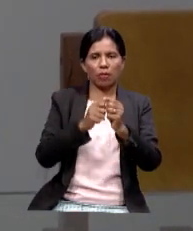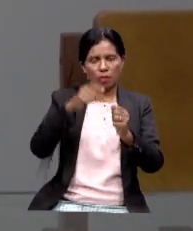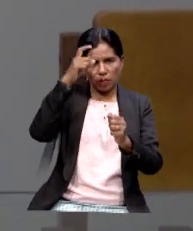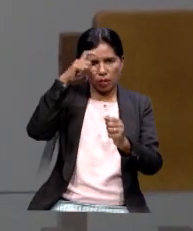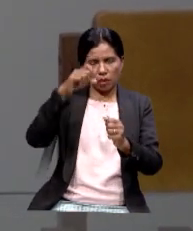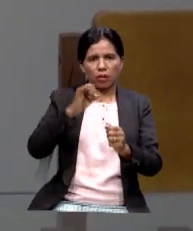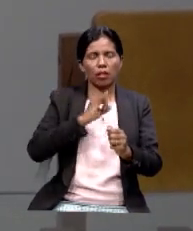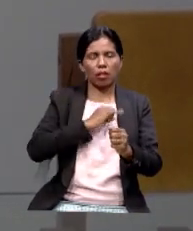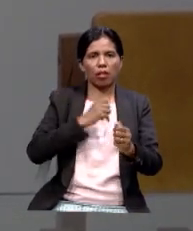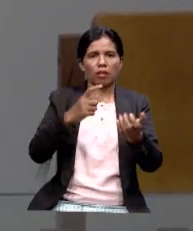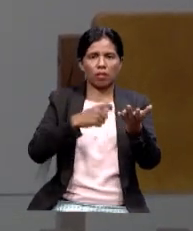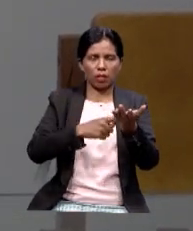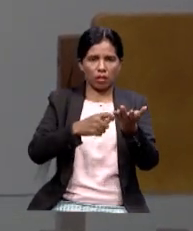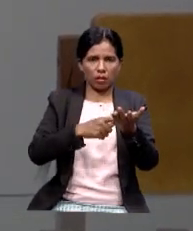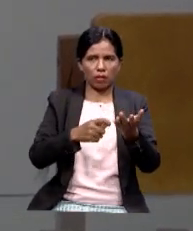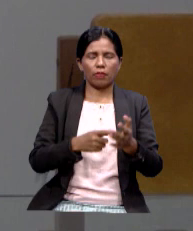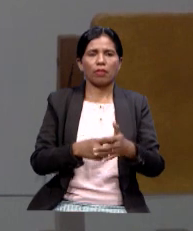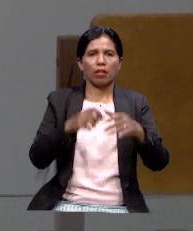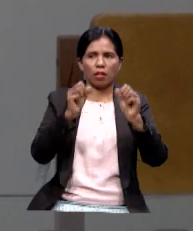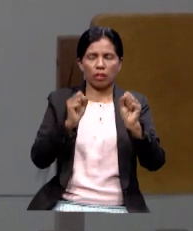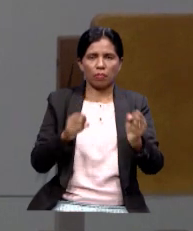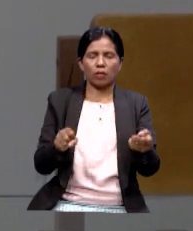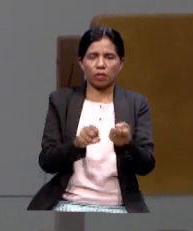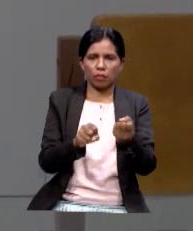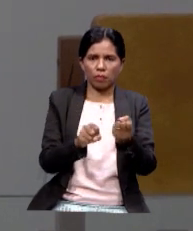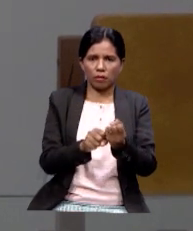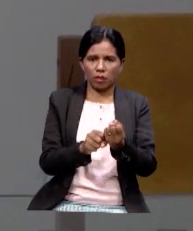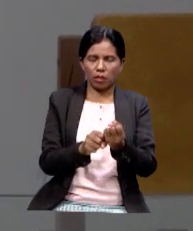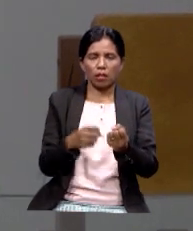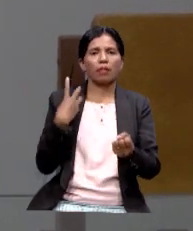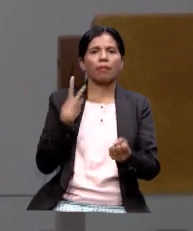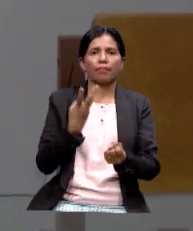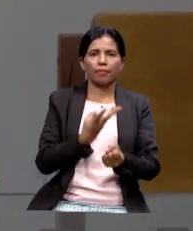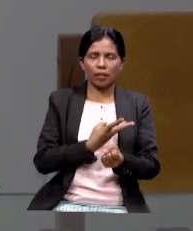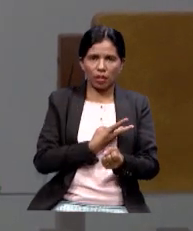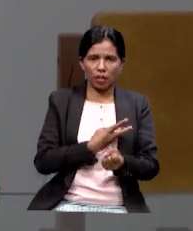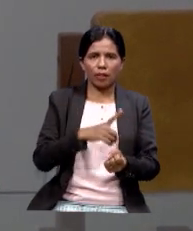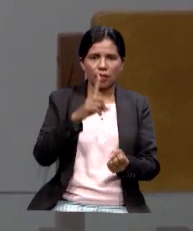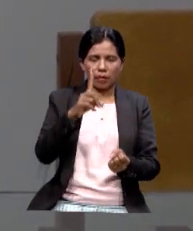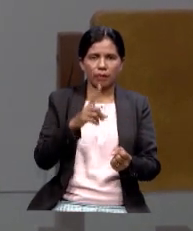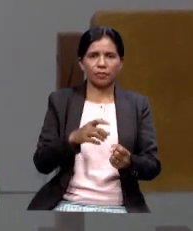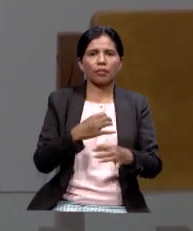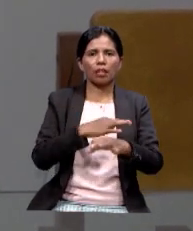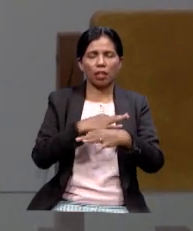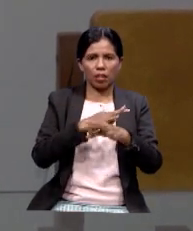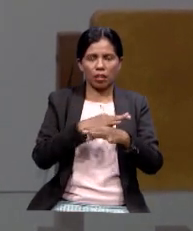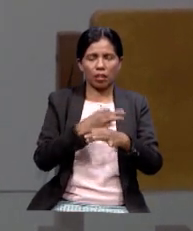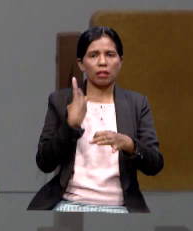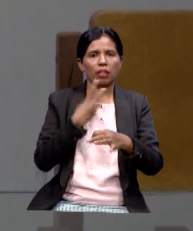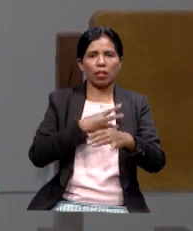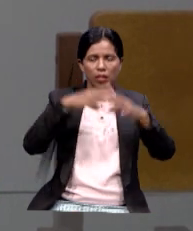tinha tecnologia para apoiar Ita e a Ida. A dia tinha